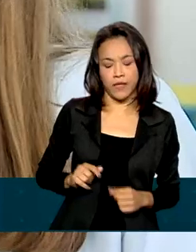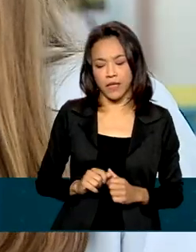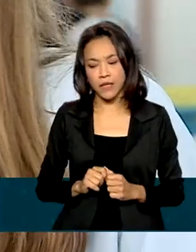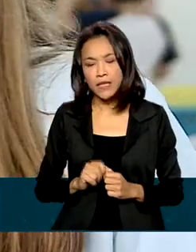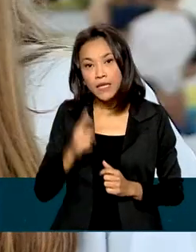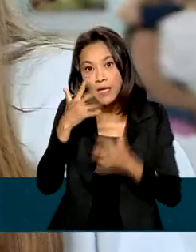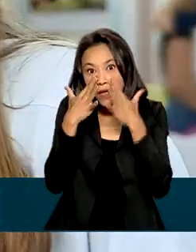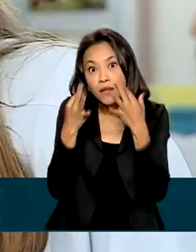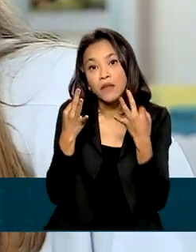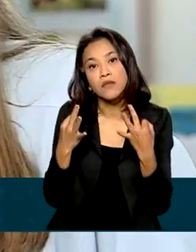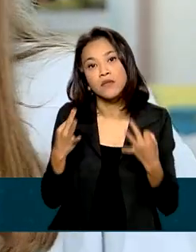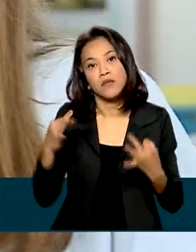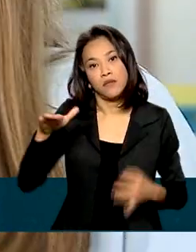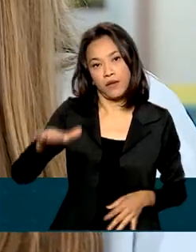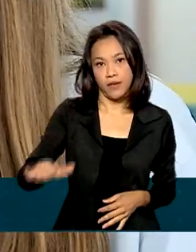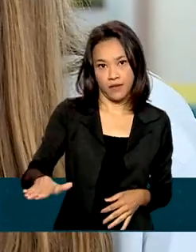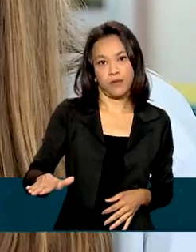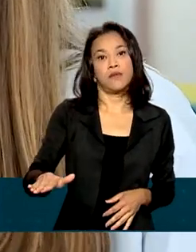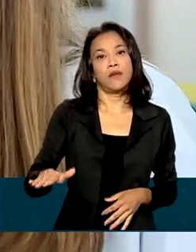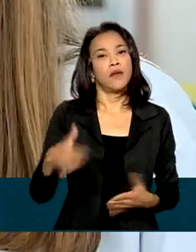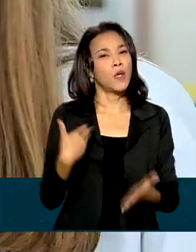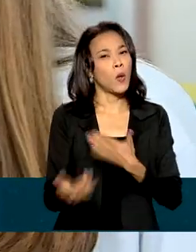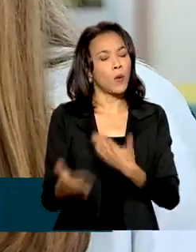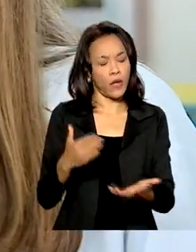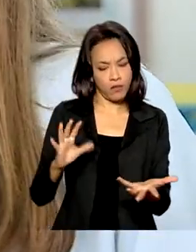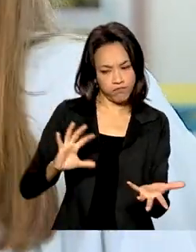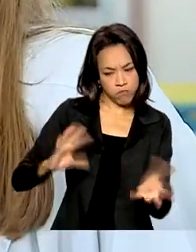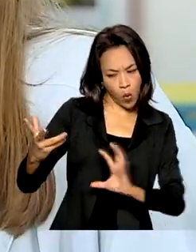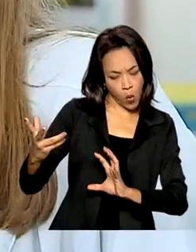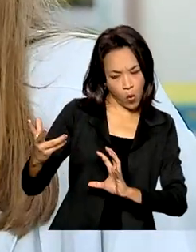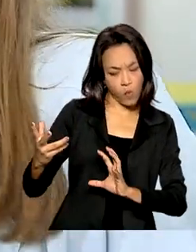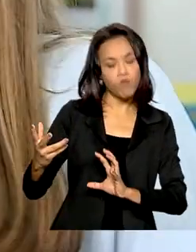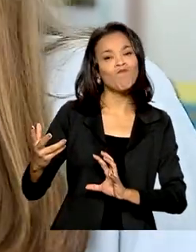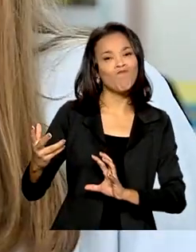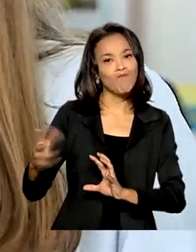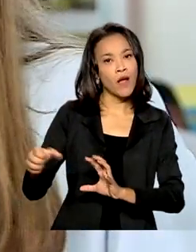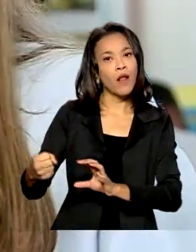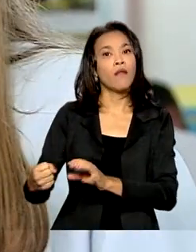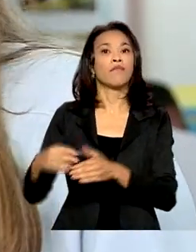prestar atenção. E qualquer alteração, levar ao pediatra.